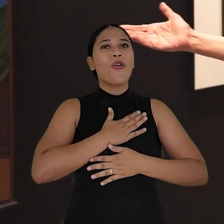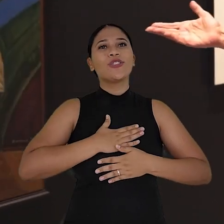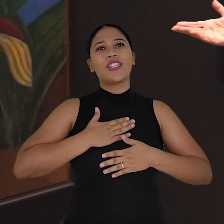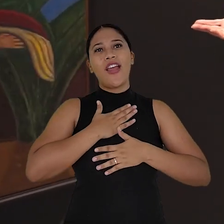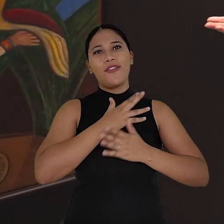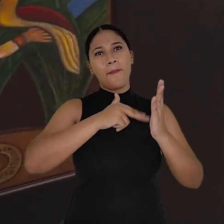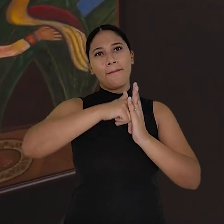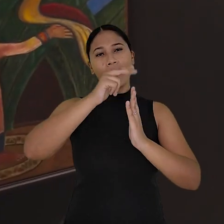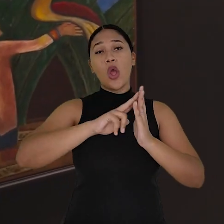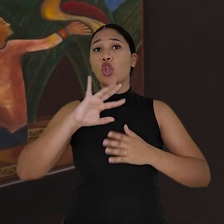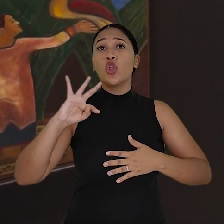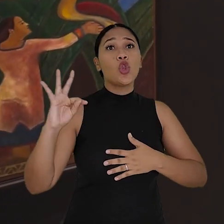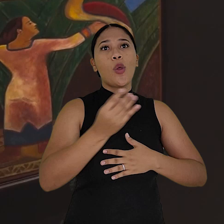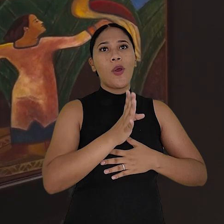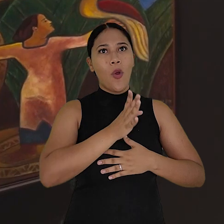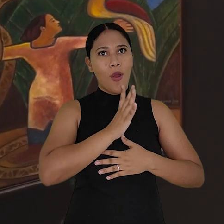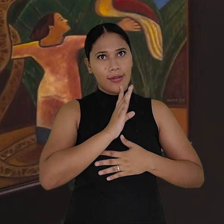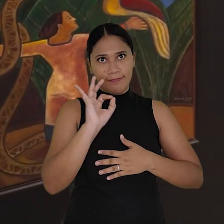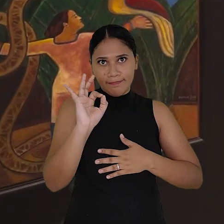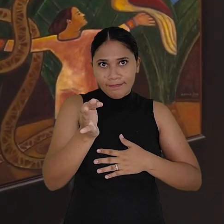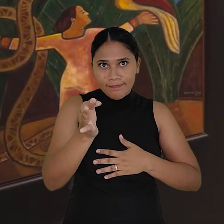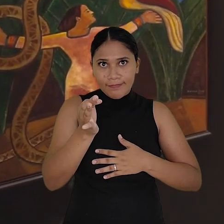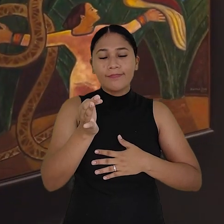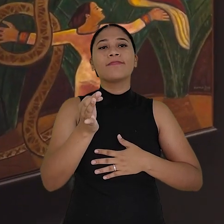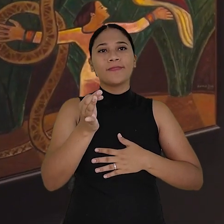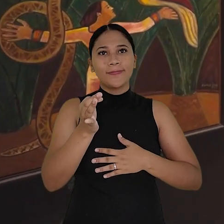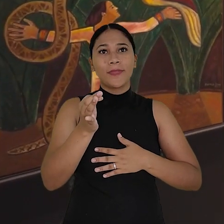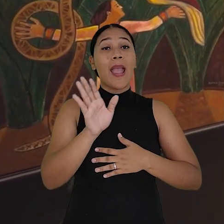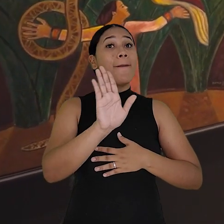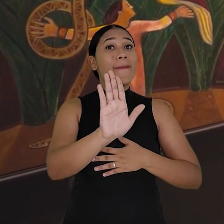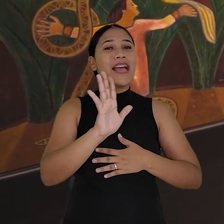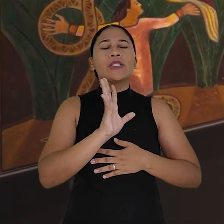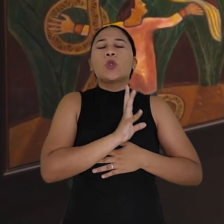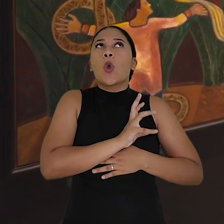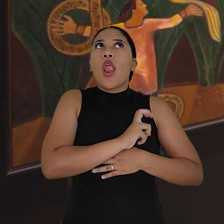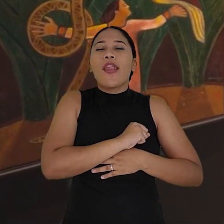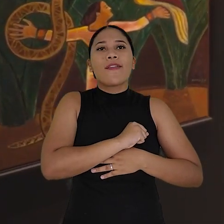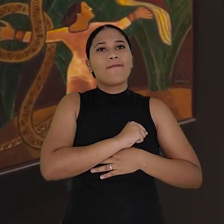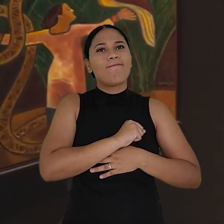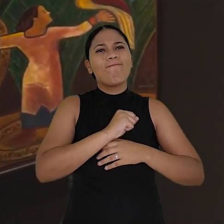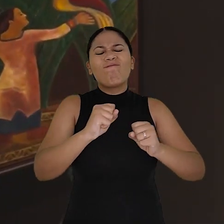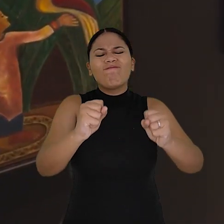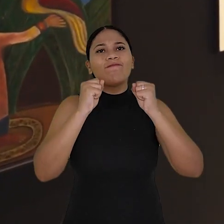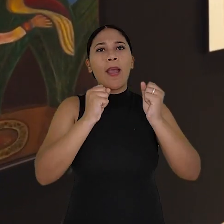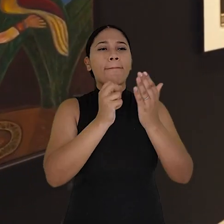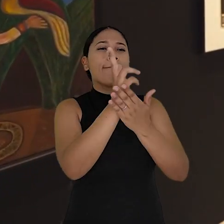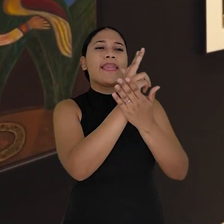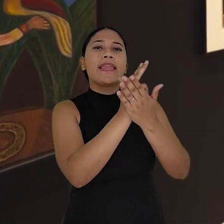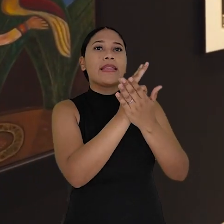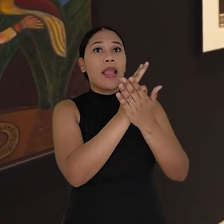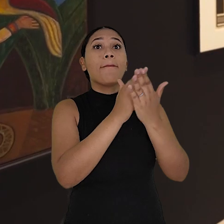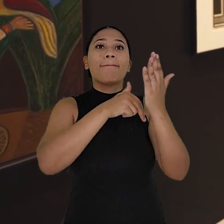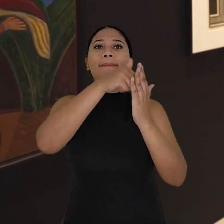de pintar, todo mundo conhece as gravuras dele, mas ele adorava pintar. E ele